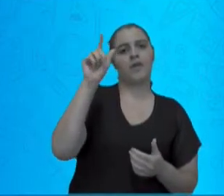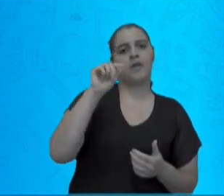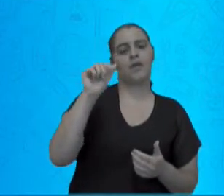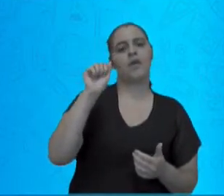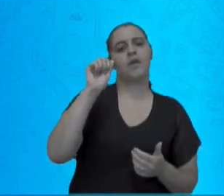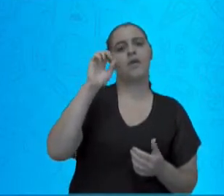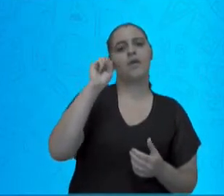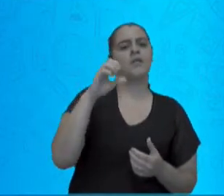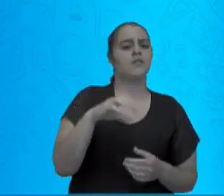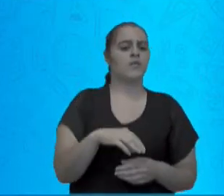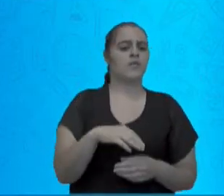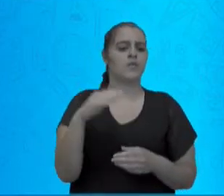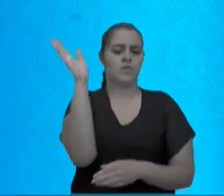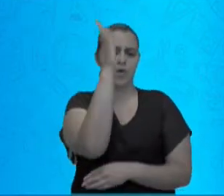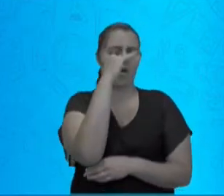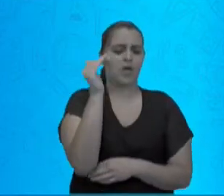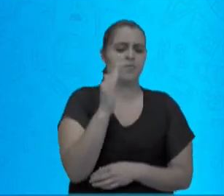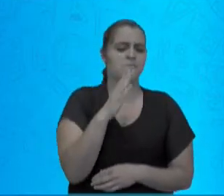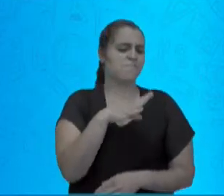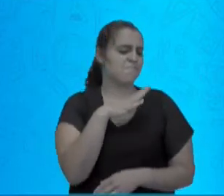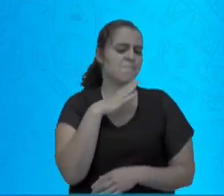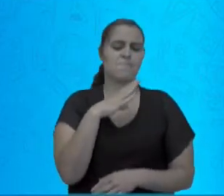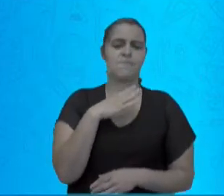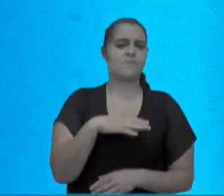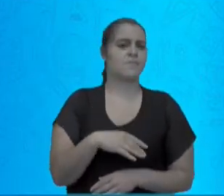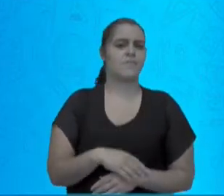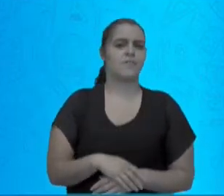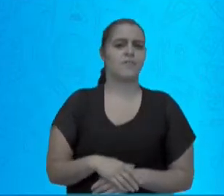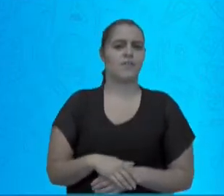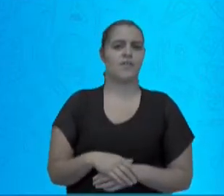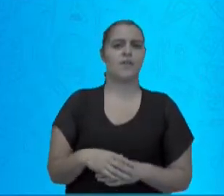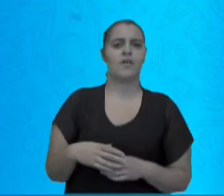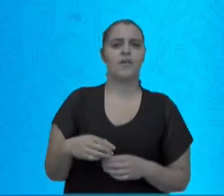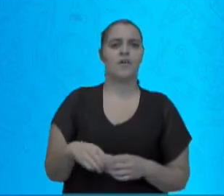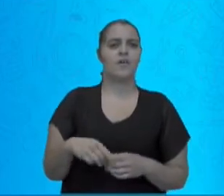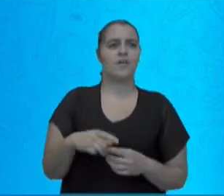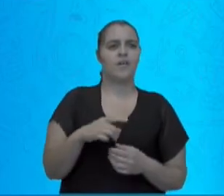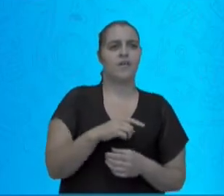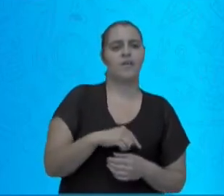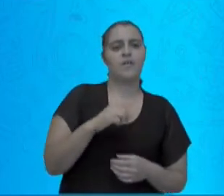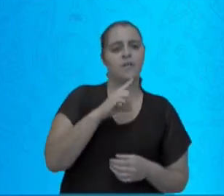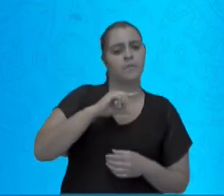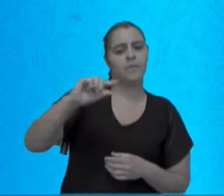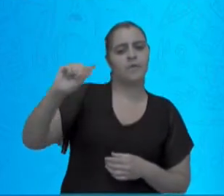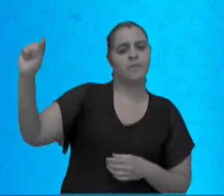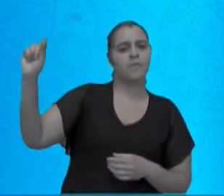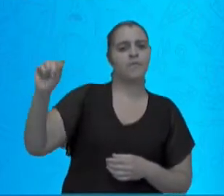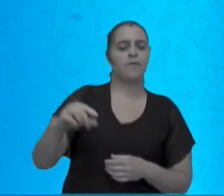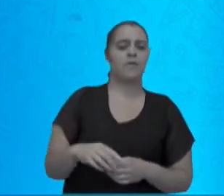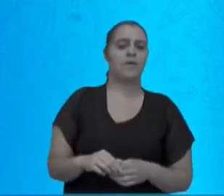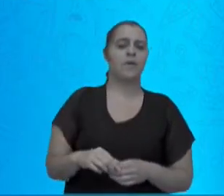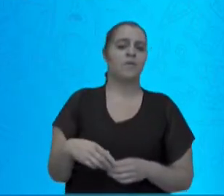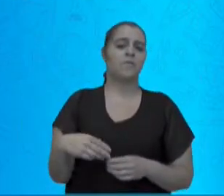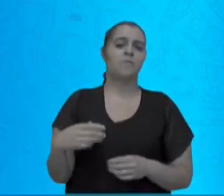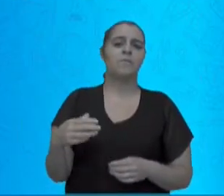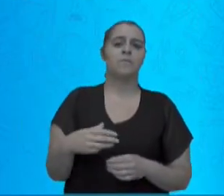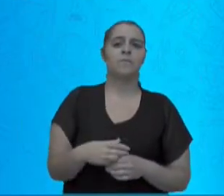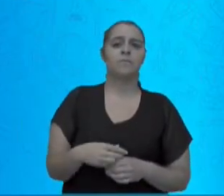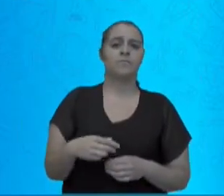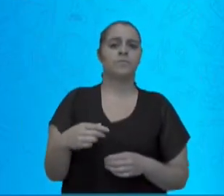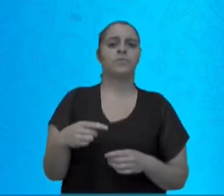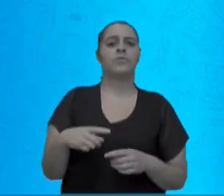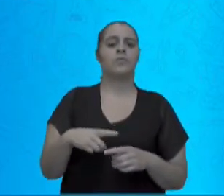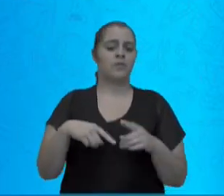E por não conhecermos, muitas das vezes essas riquezas são mandadas para fora. E o